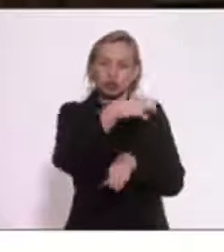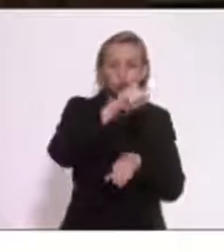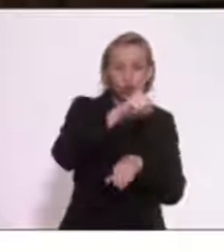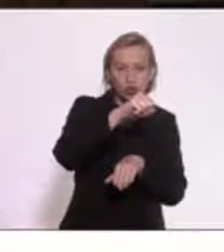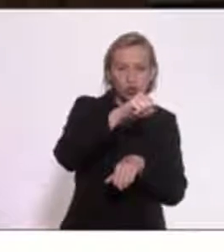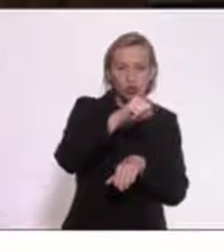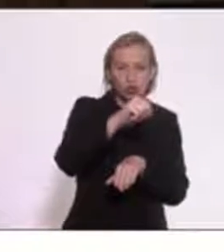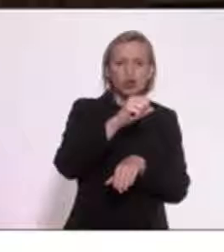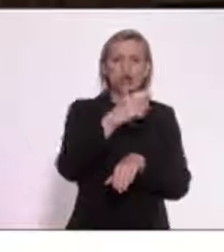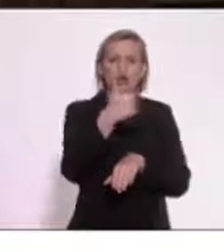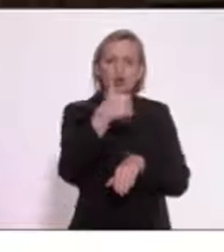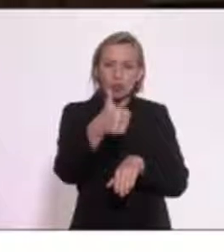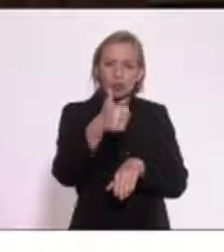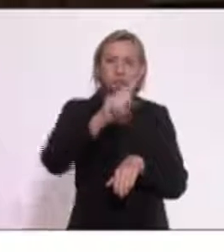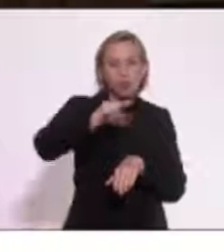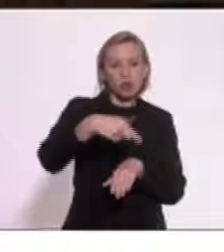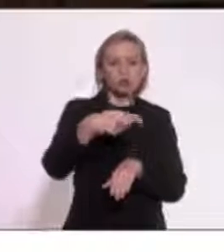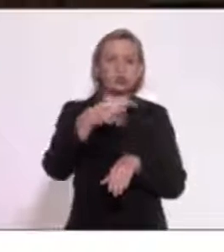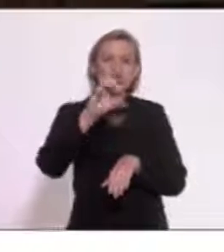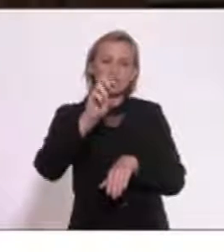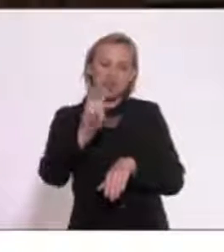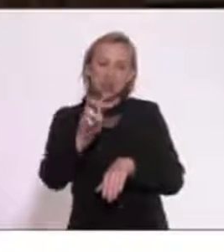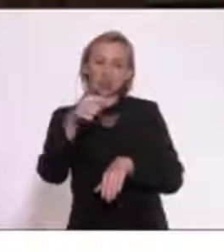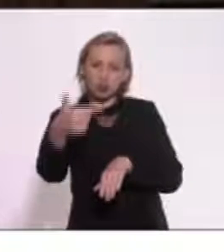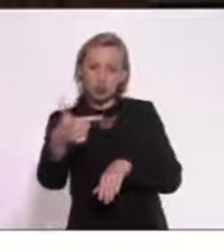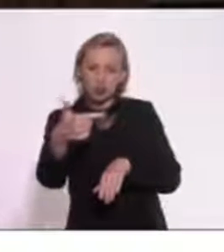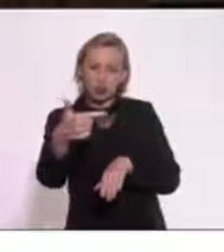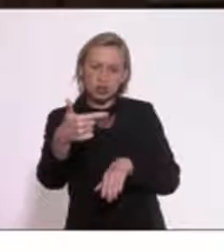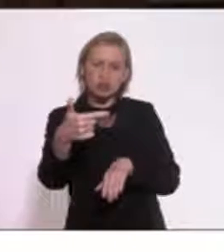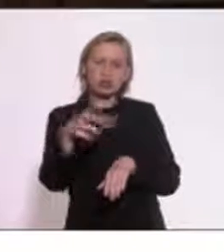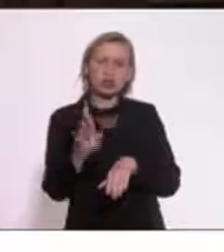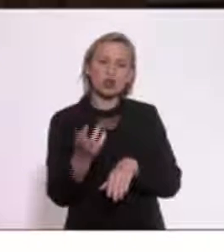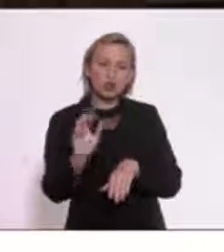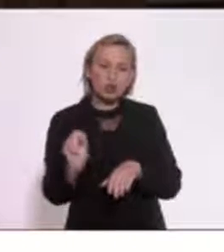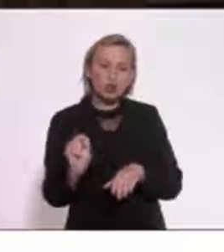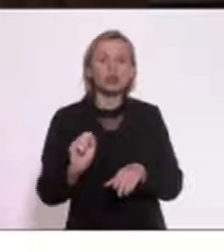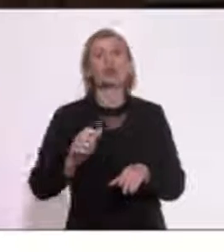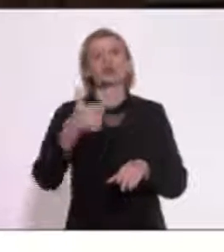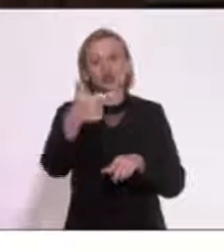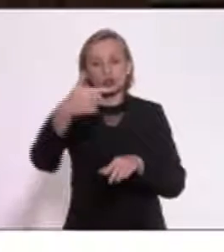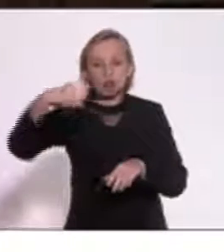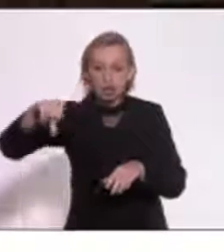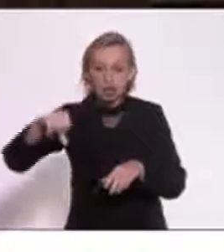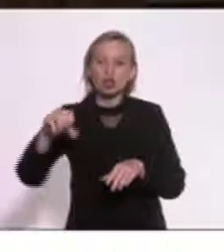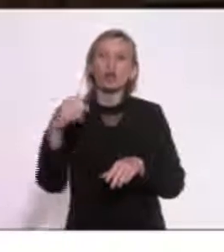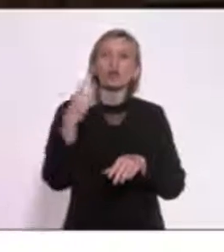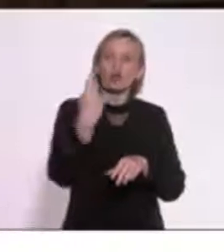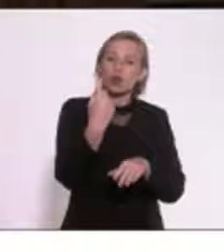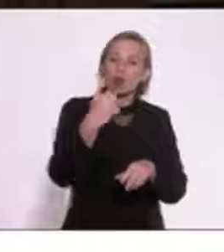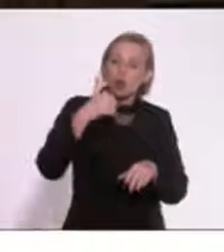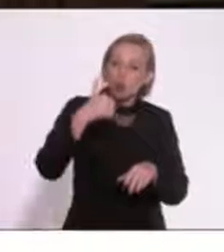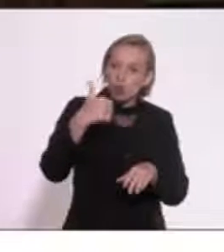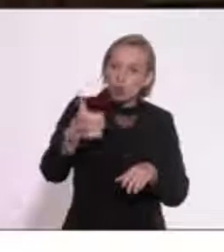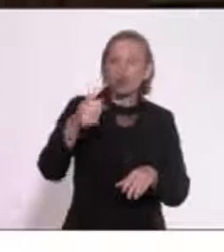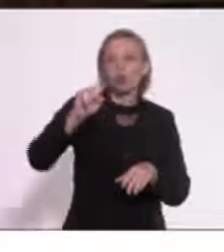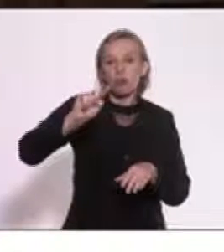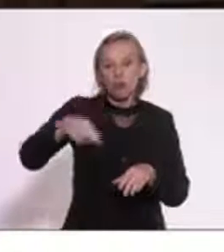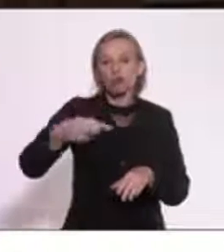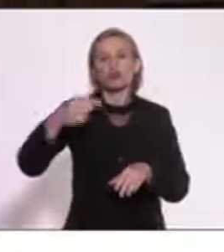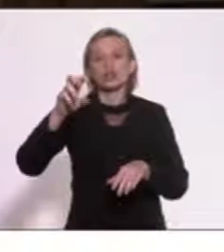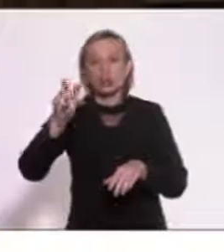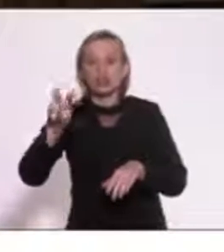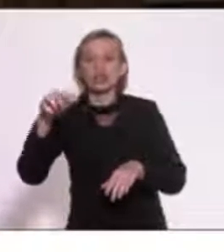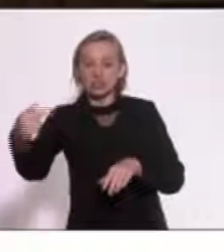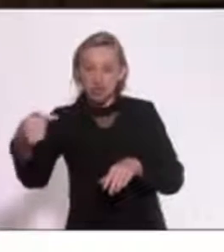foi de 1,52 bilhões, em 2019, 1,57, e a previsão